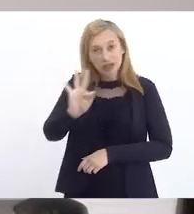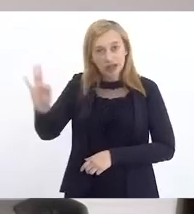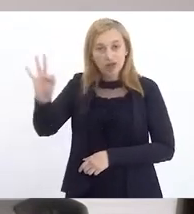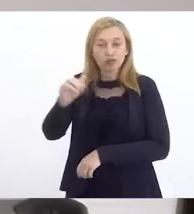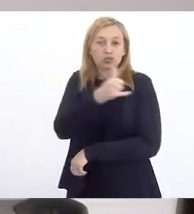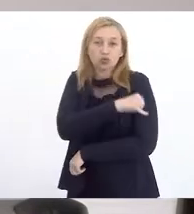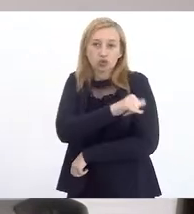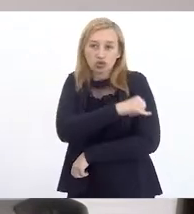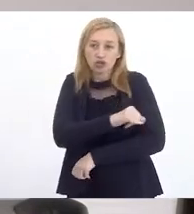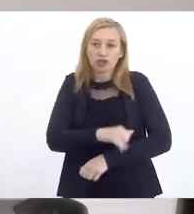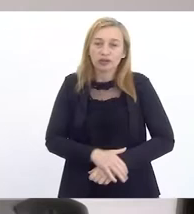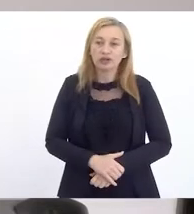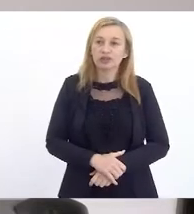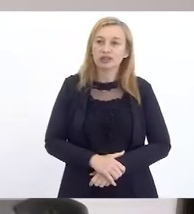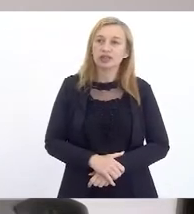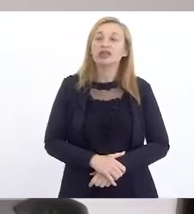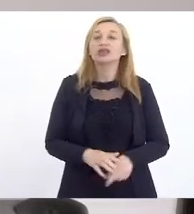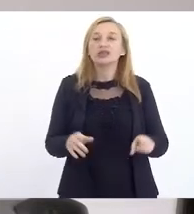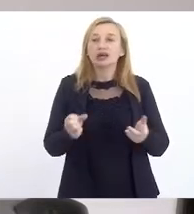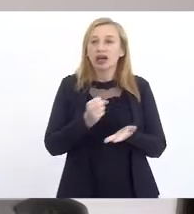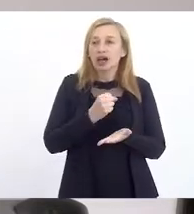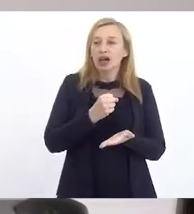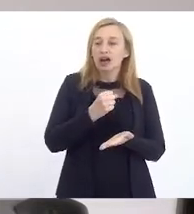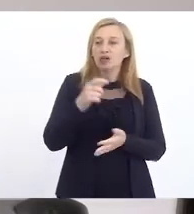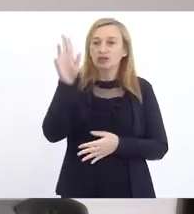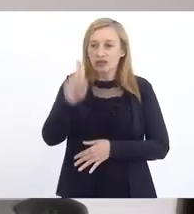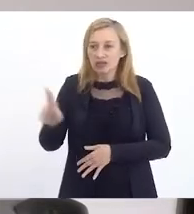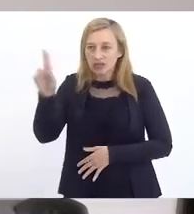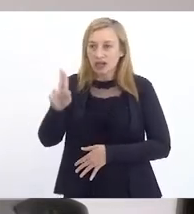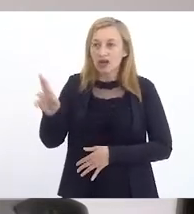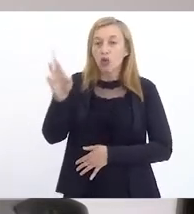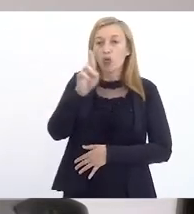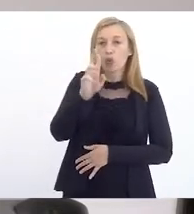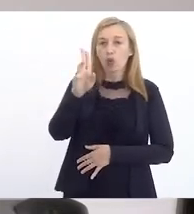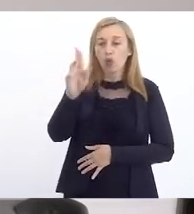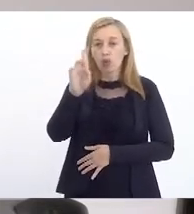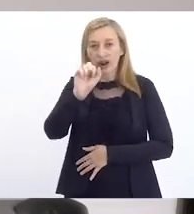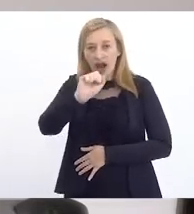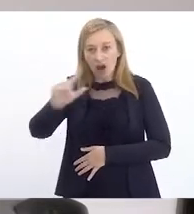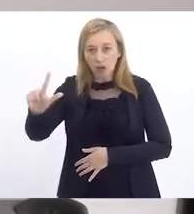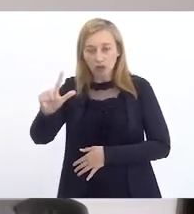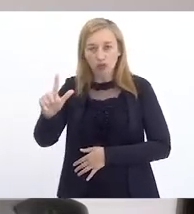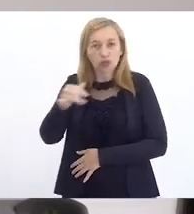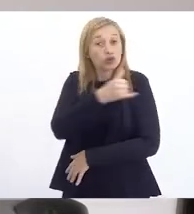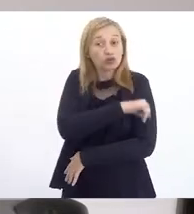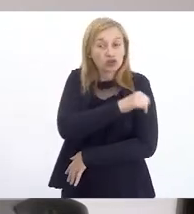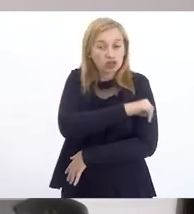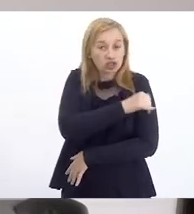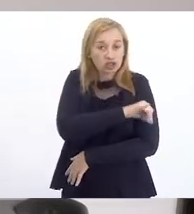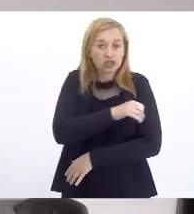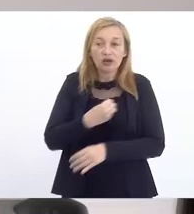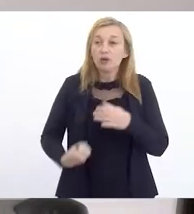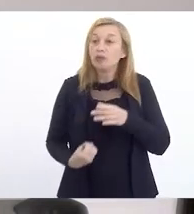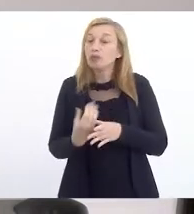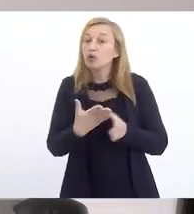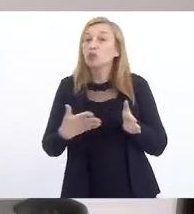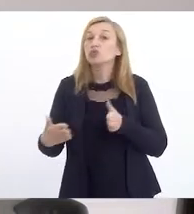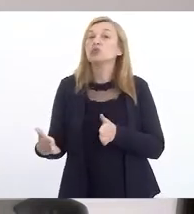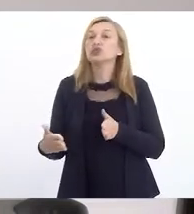Janeiro e a Universidade Federal Rural do Rio de Janeiro, que vão produzir